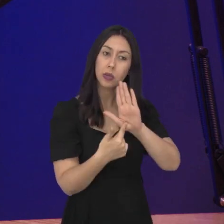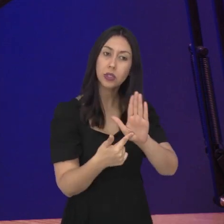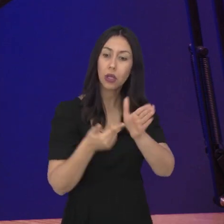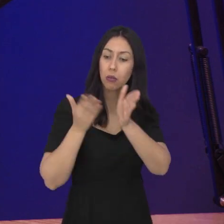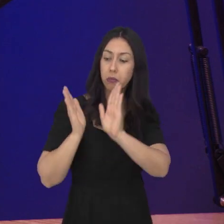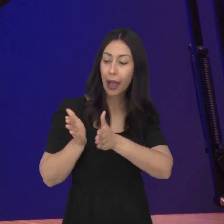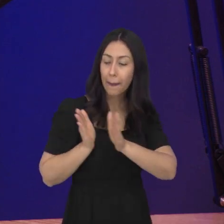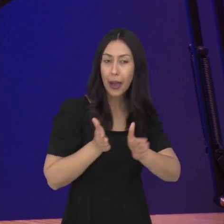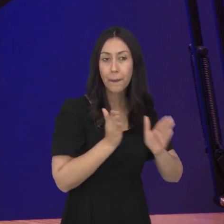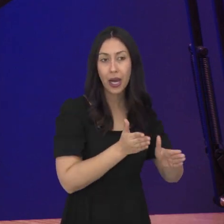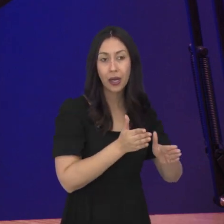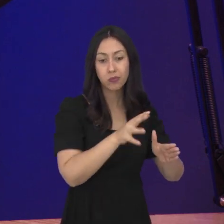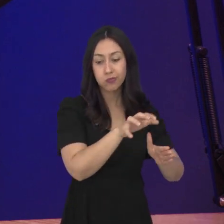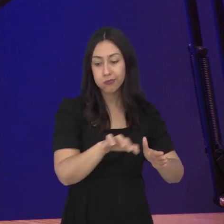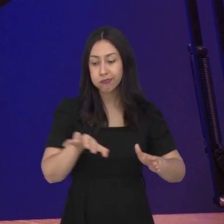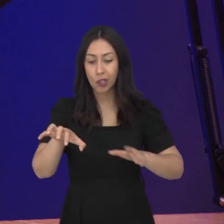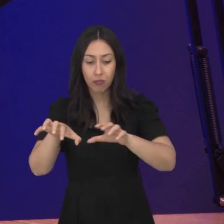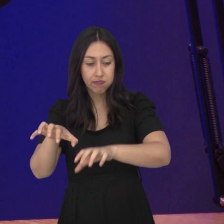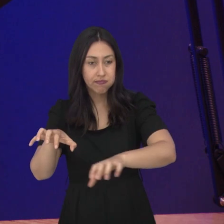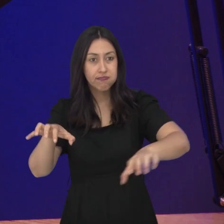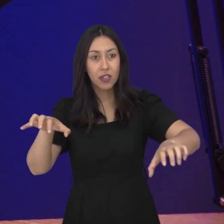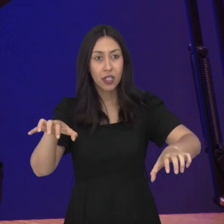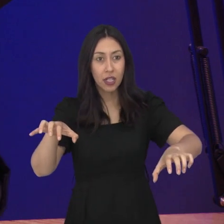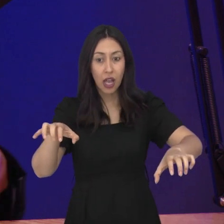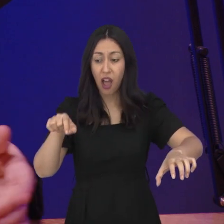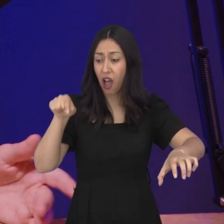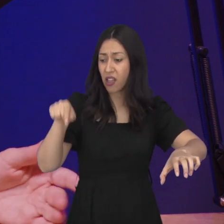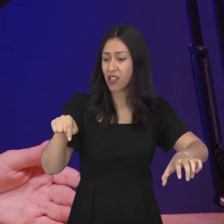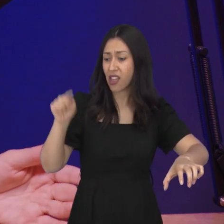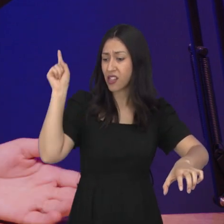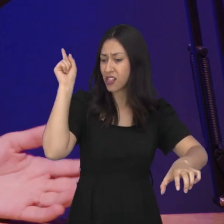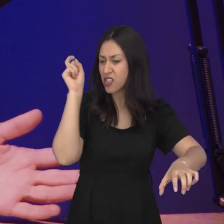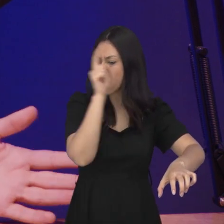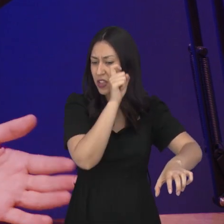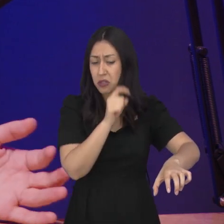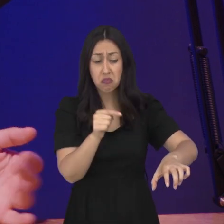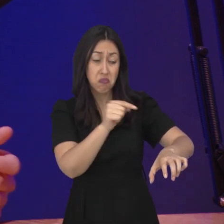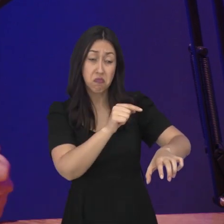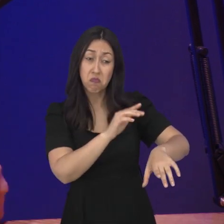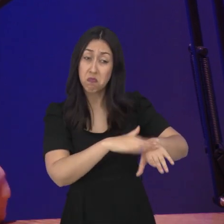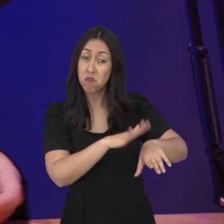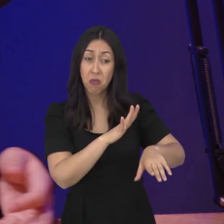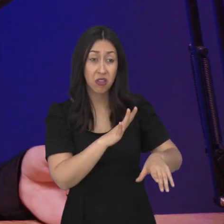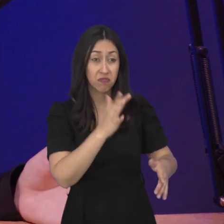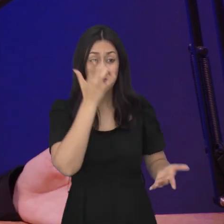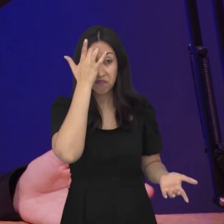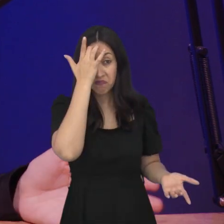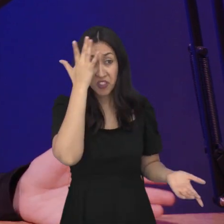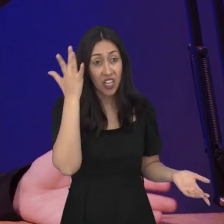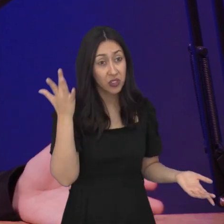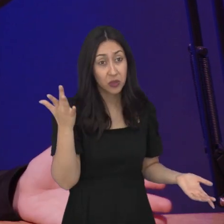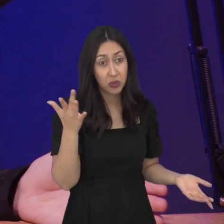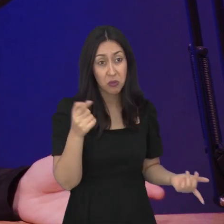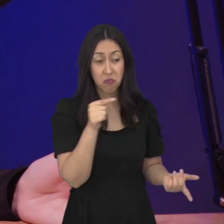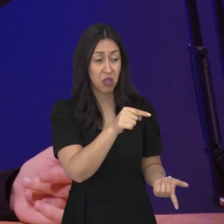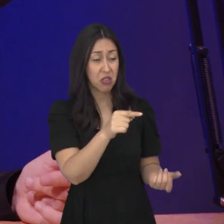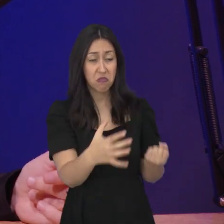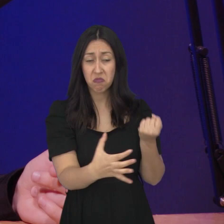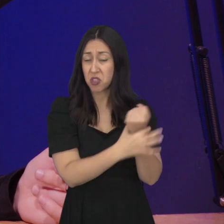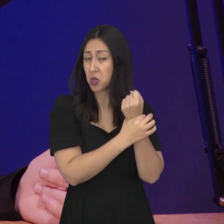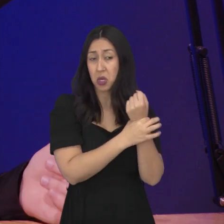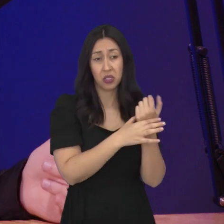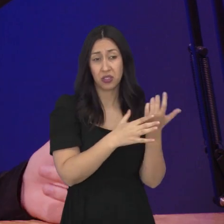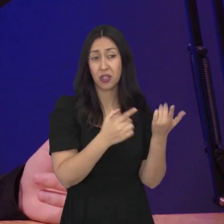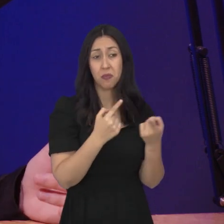essa segregação mesmo, né? Então, como algumas pessoas já meio que, mesmo nos dias de hoje, já vão ter um lugar mais garantido, porque